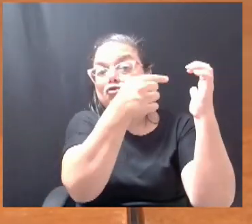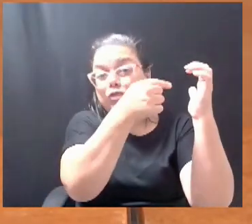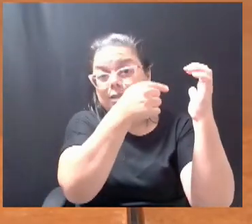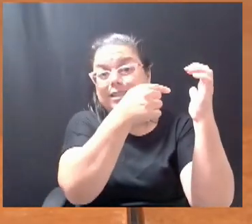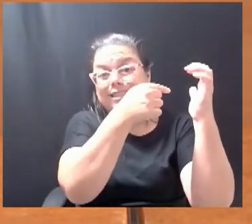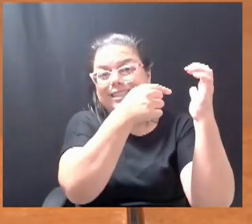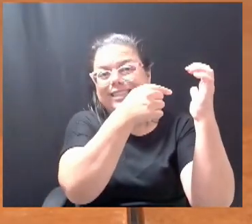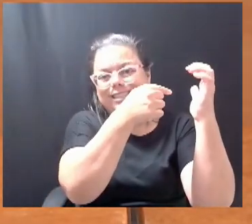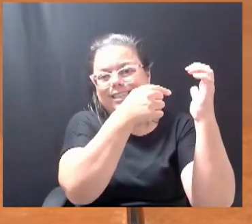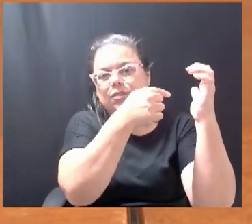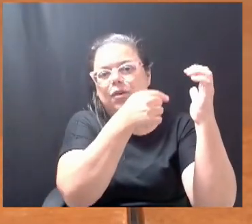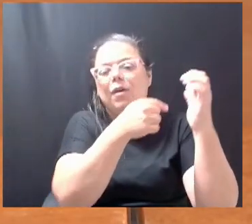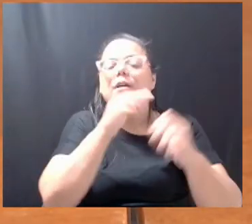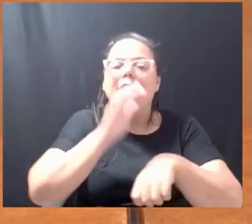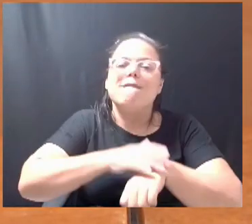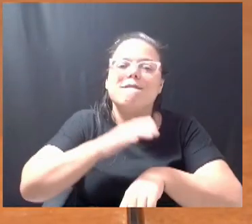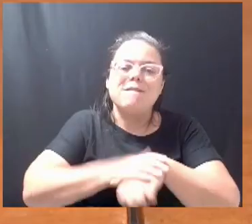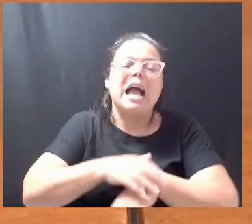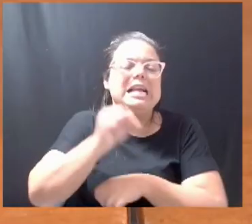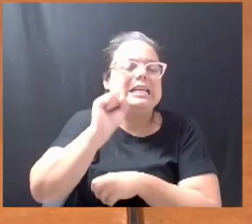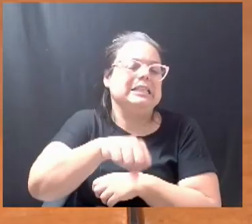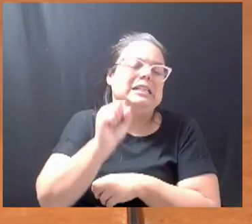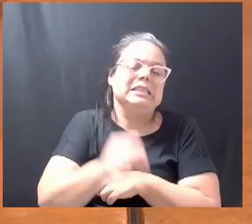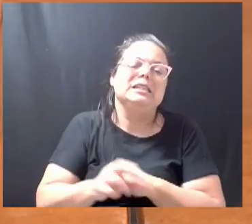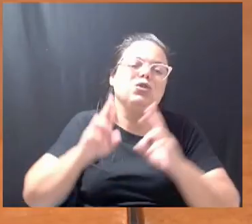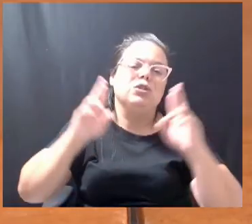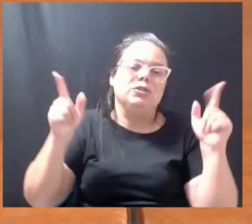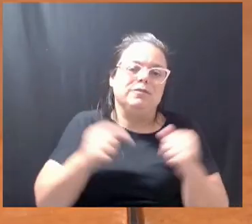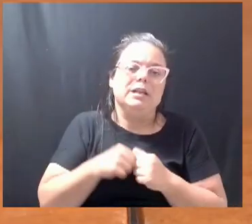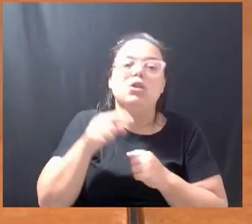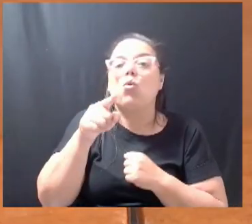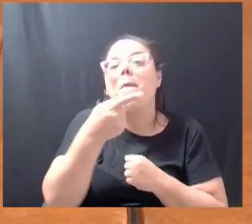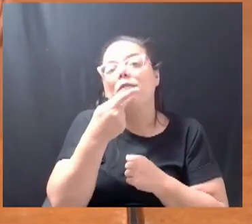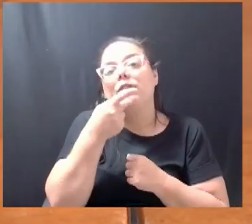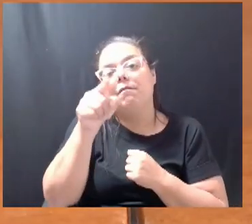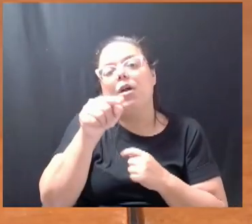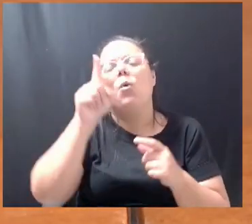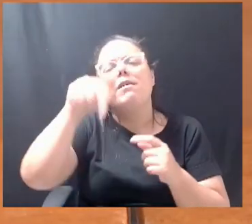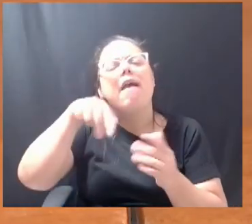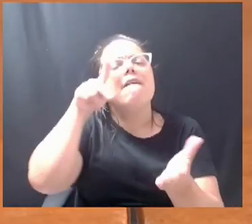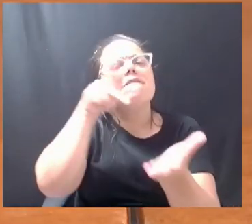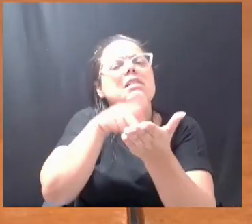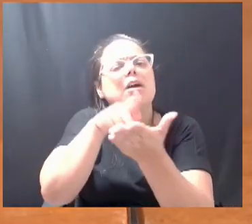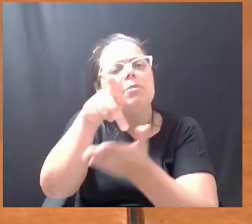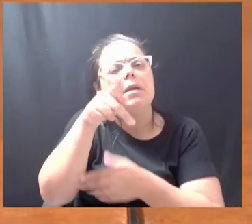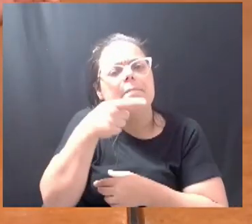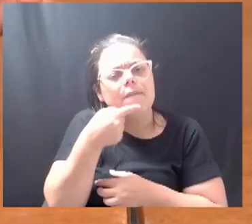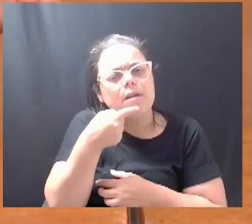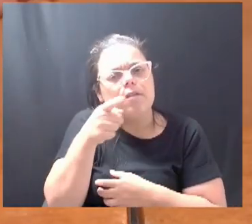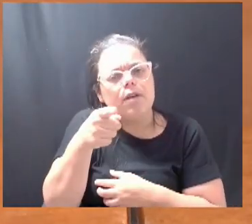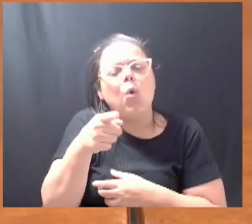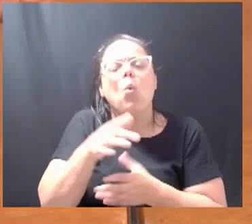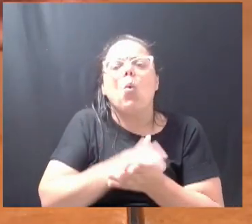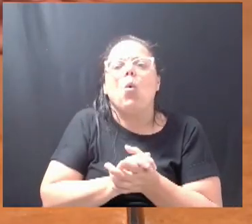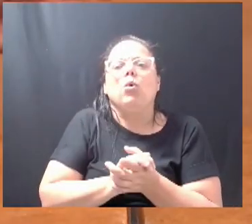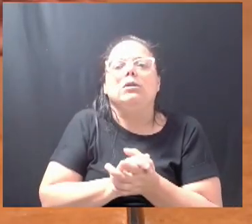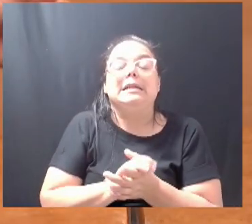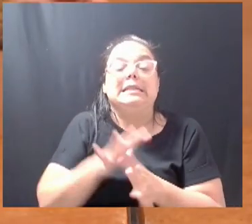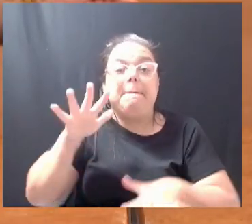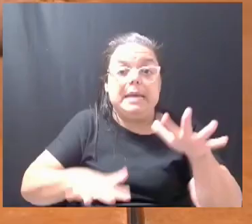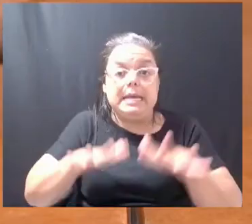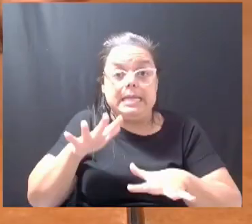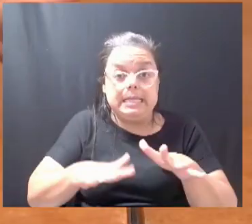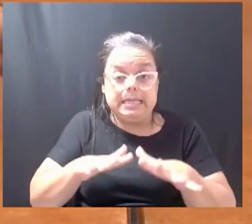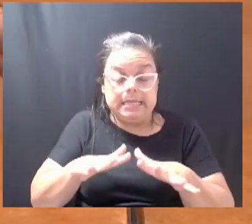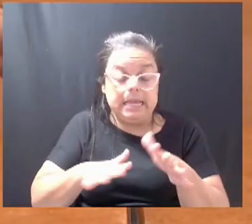de fato todo sentido. Você tocou num ponto que é verdade. Devido ao seu grau de nervosismo com aquela